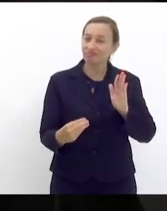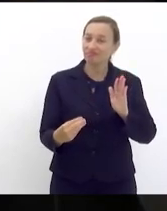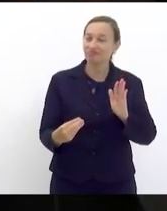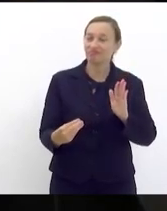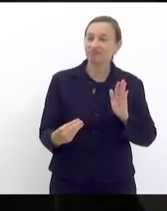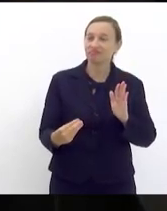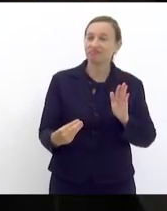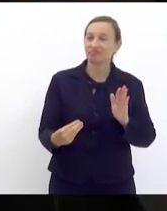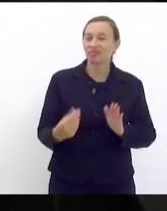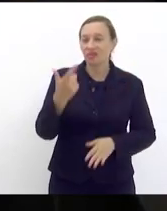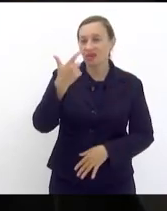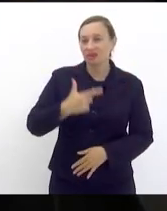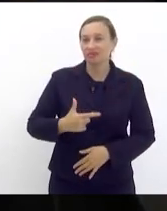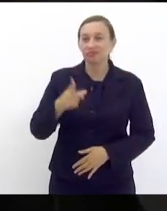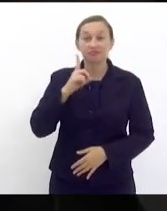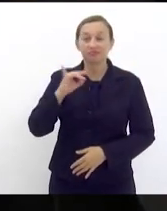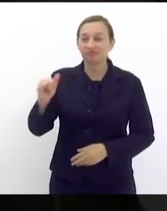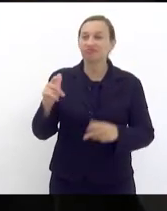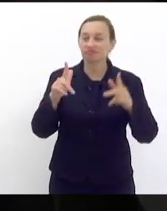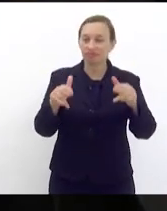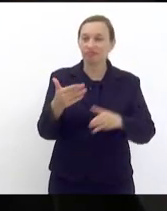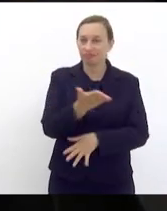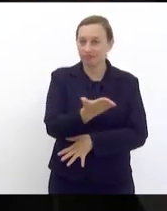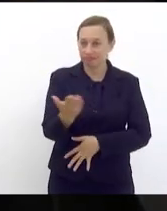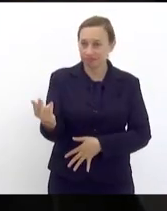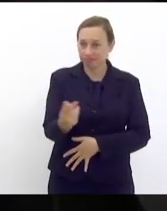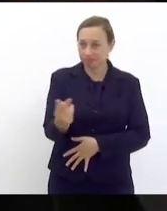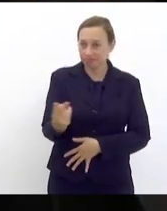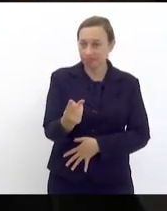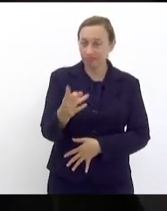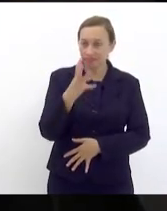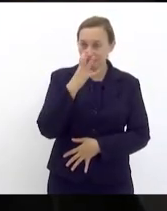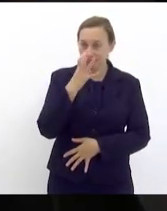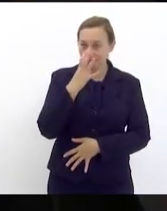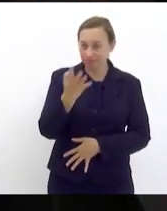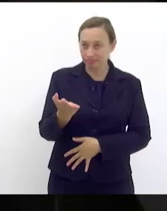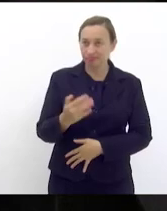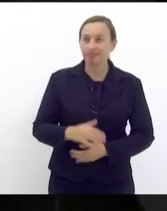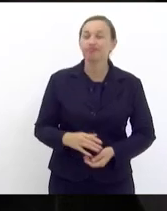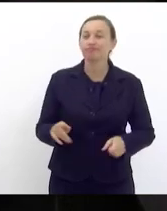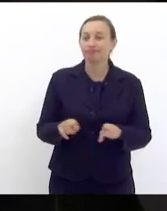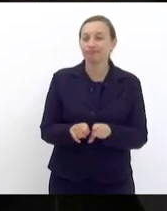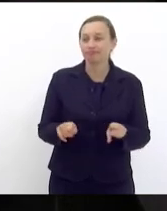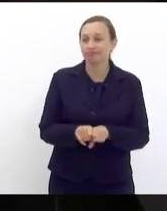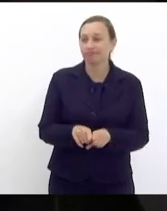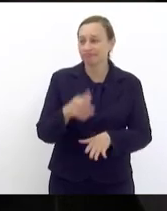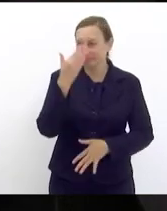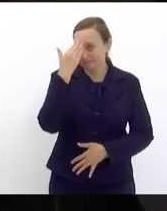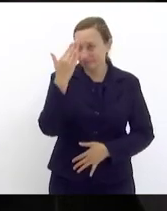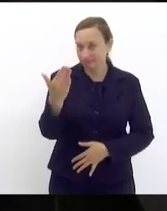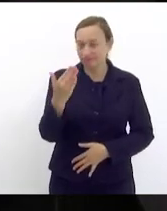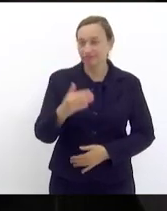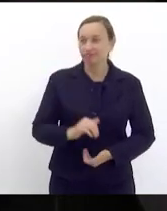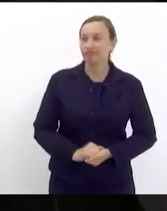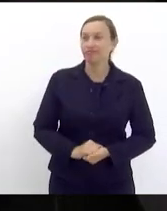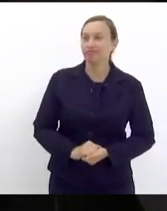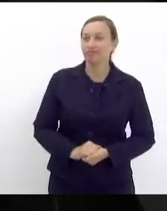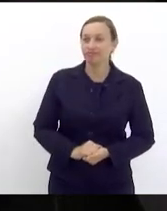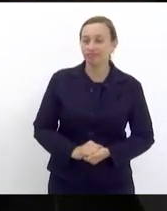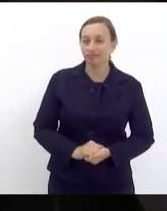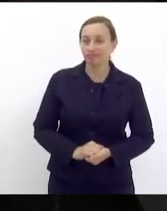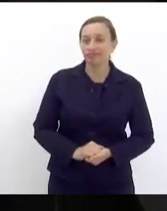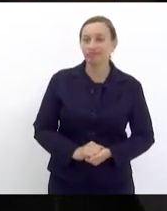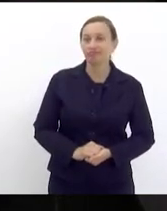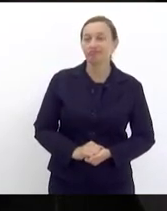tentar ser um dia como esses homens são e admiro muito. Quero também agradecer aqui todos os